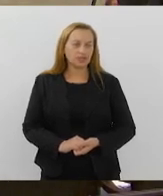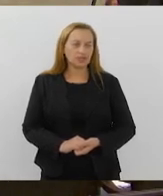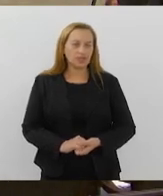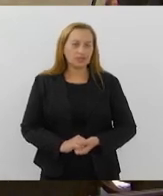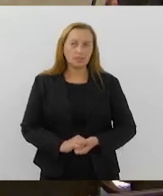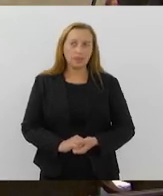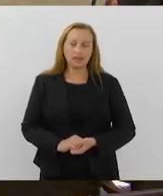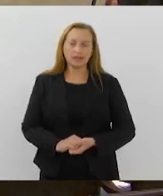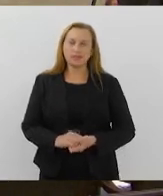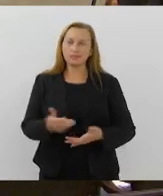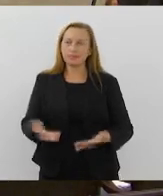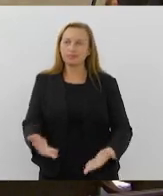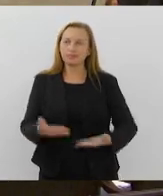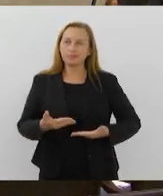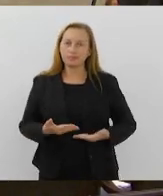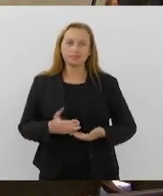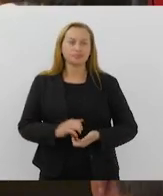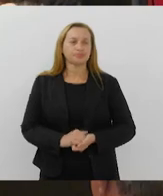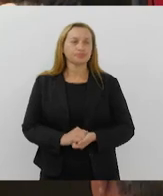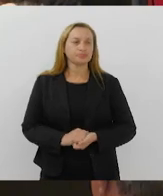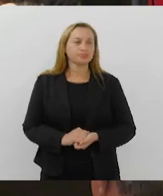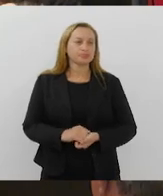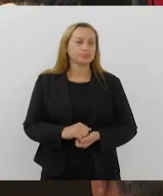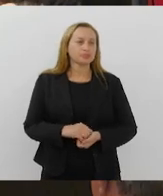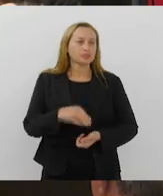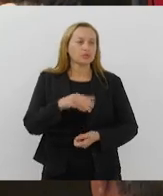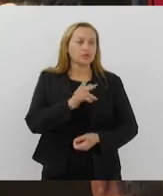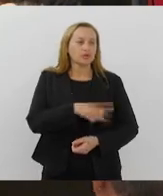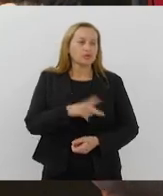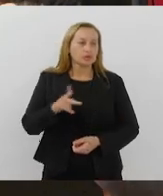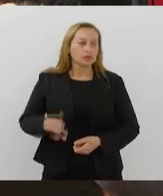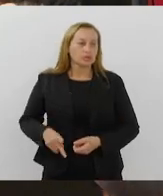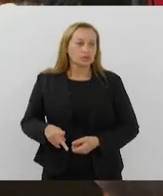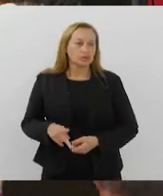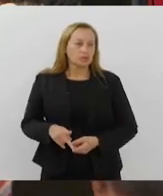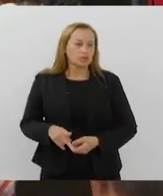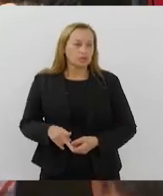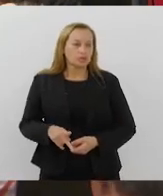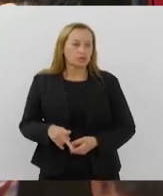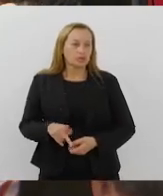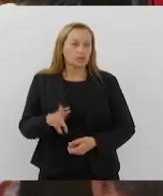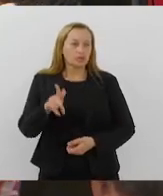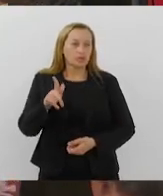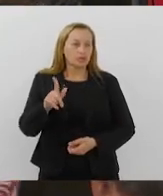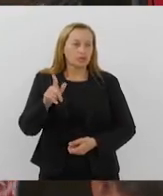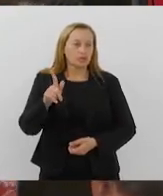Convido o próximo agraciado, mestre Eduardo Gomes Viana.